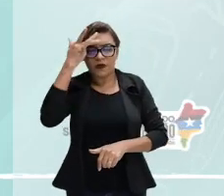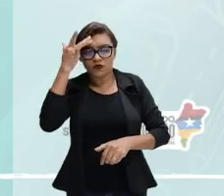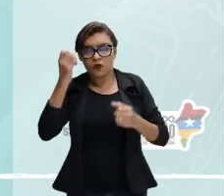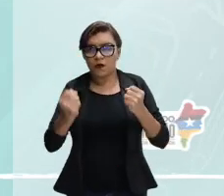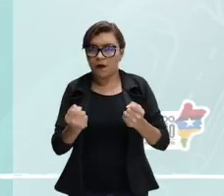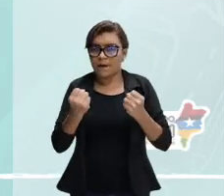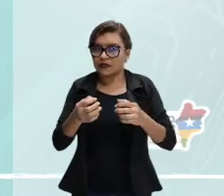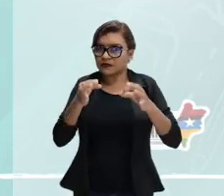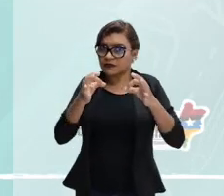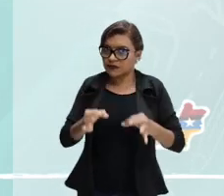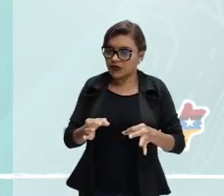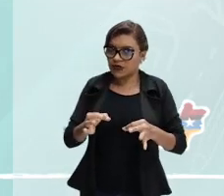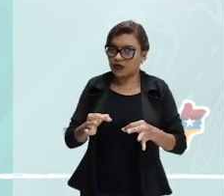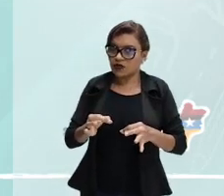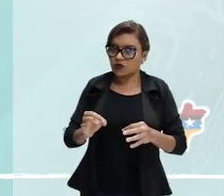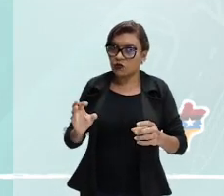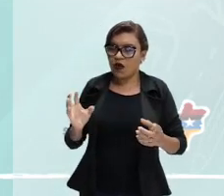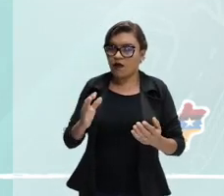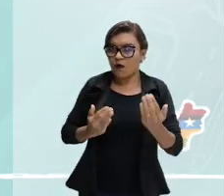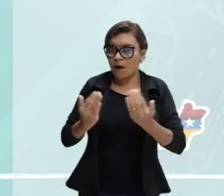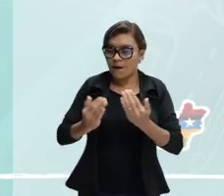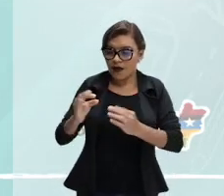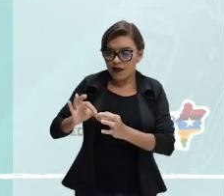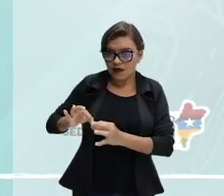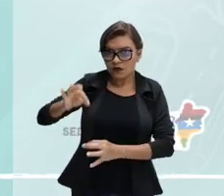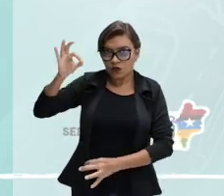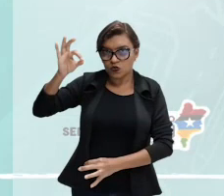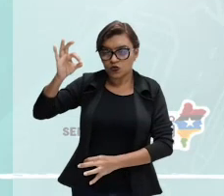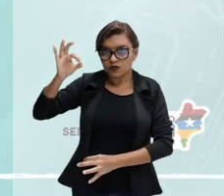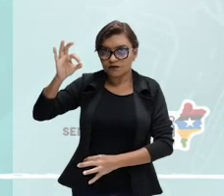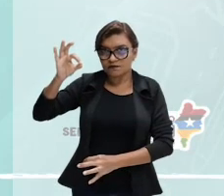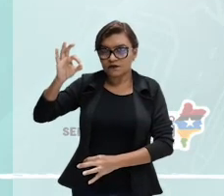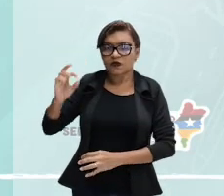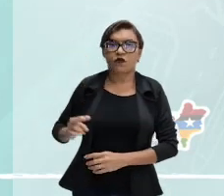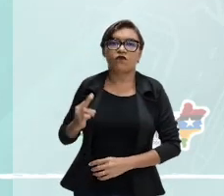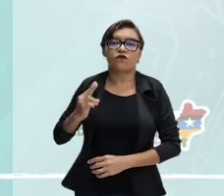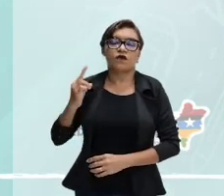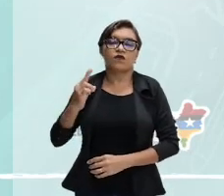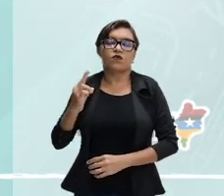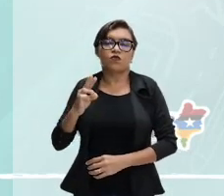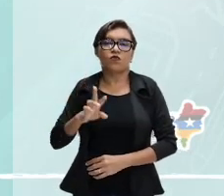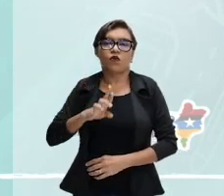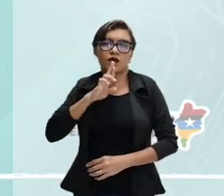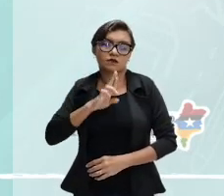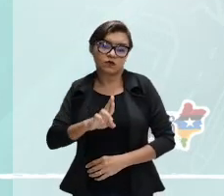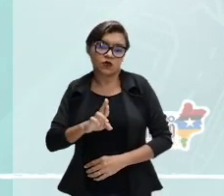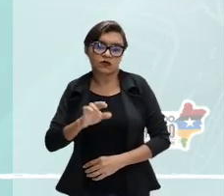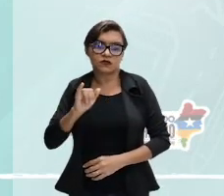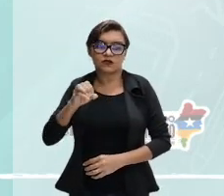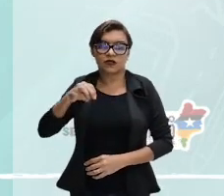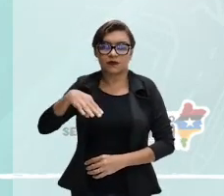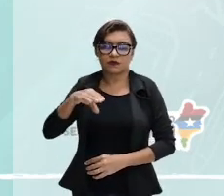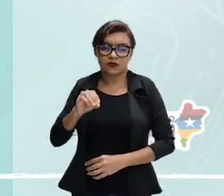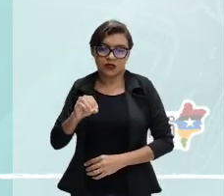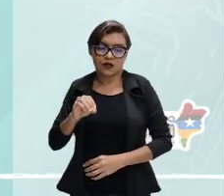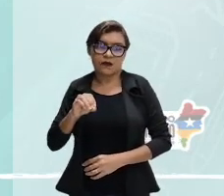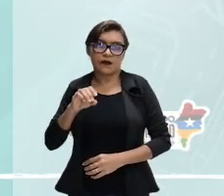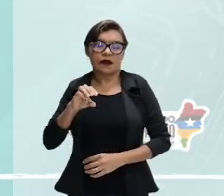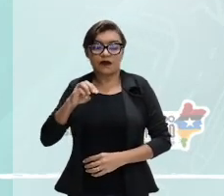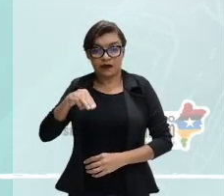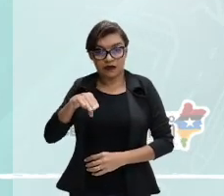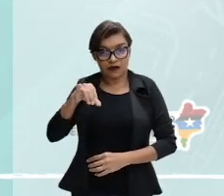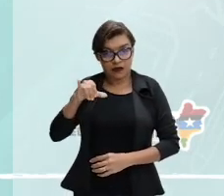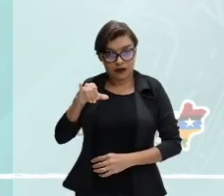e em relação à altura. Assim, de acordo com o valor do resultado de IMC, a pessoa pode saber se está dentro do peso